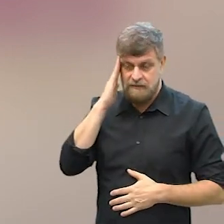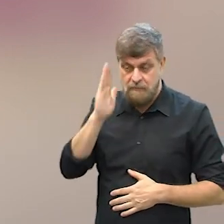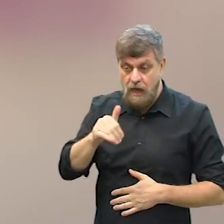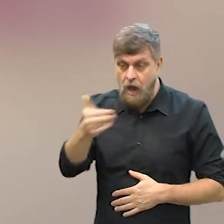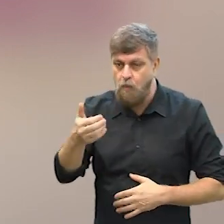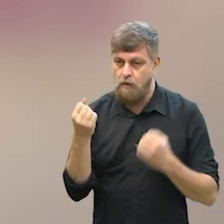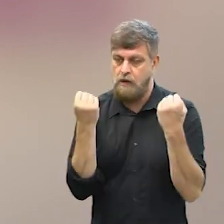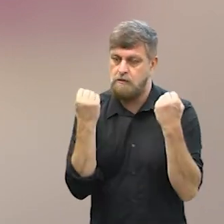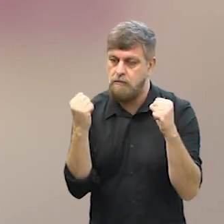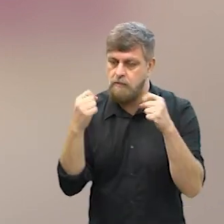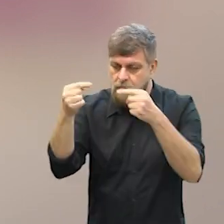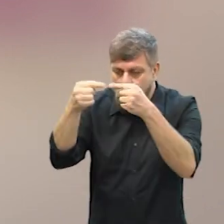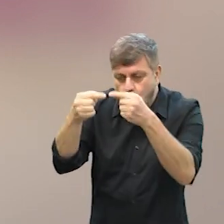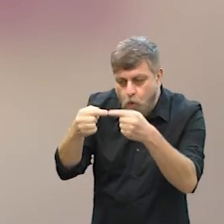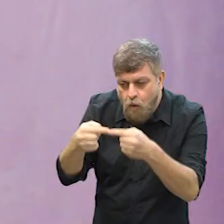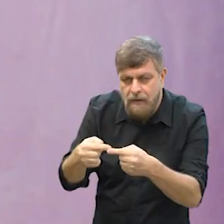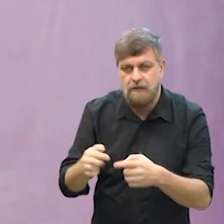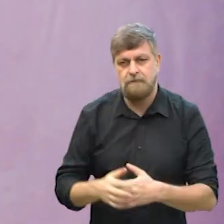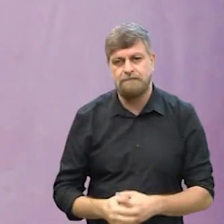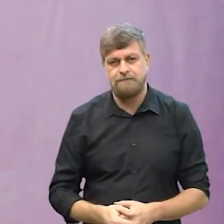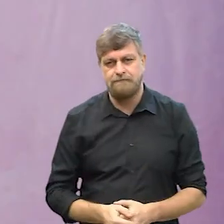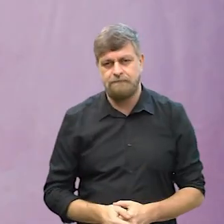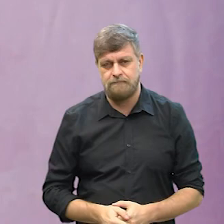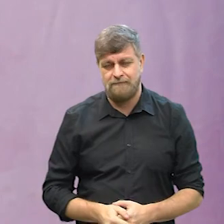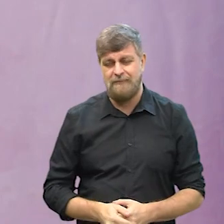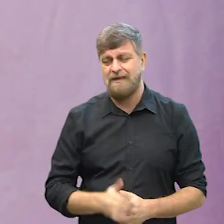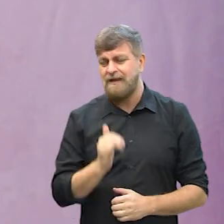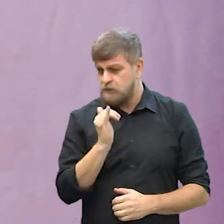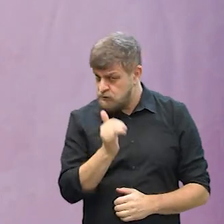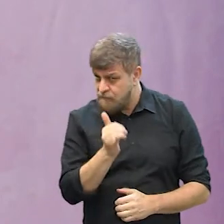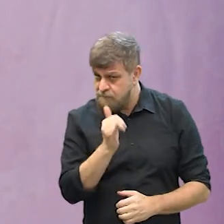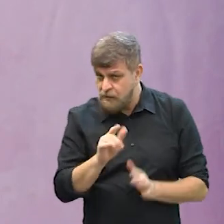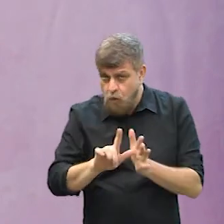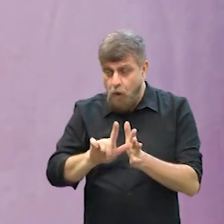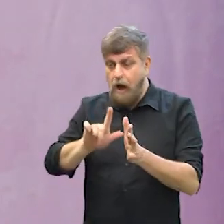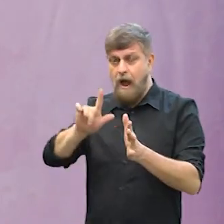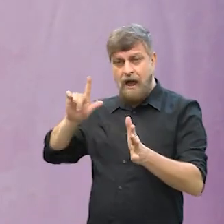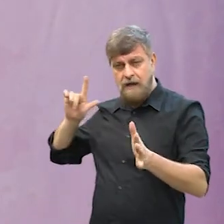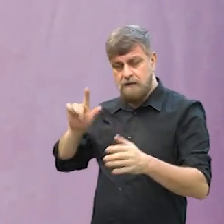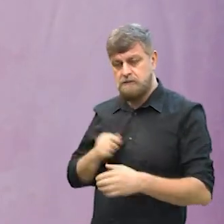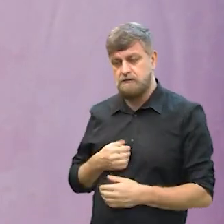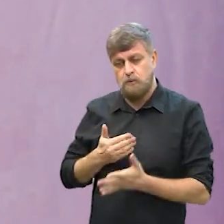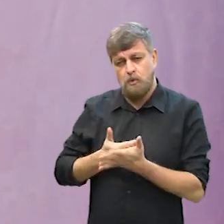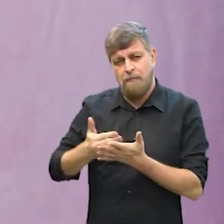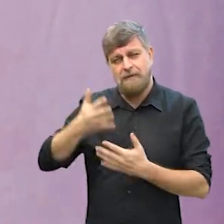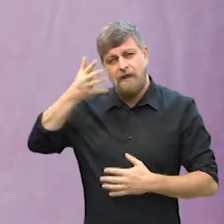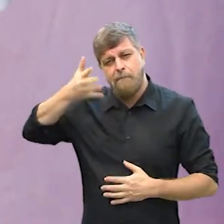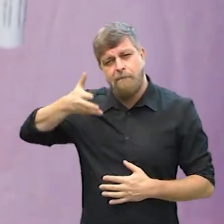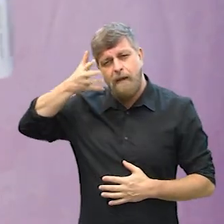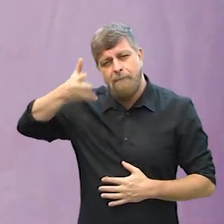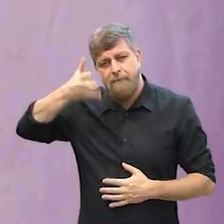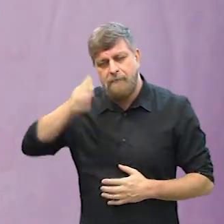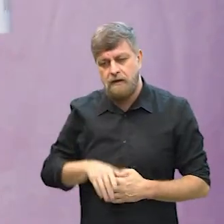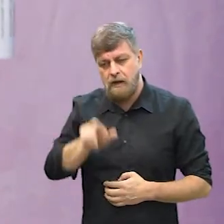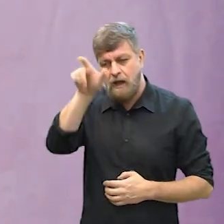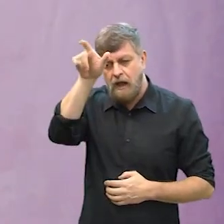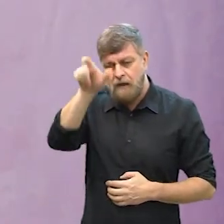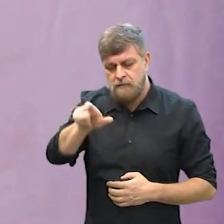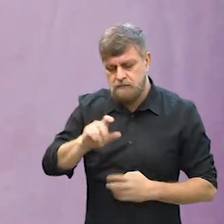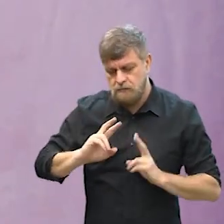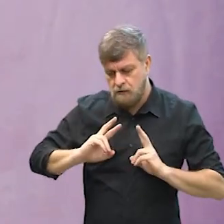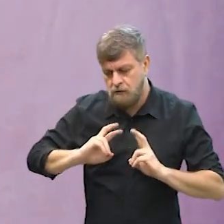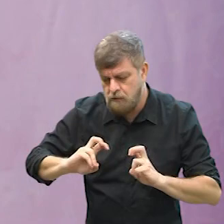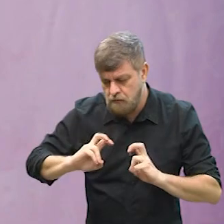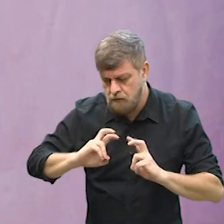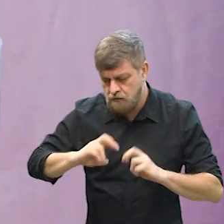intensidade da hipertensão pulmonar. Doutor, o senhor até disse antes, lá atrás, sobre o paciente começa a